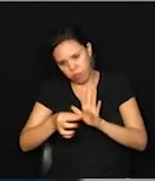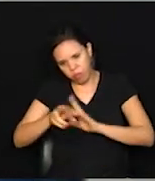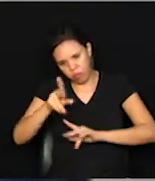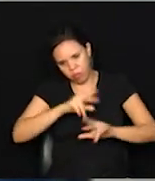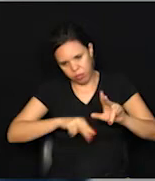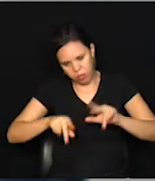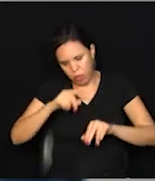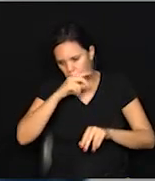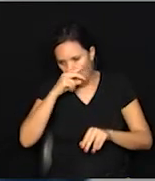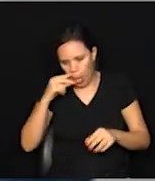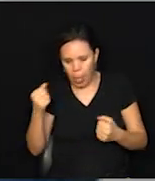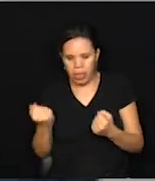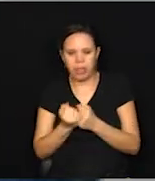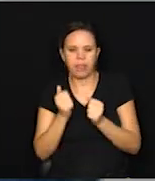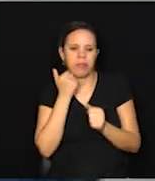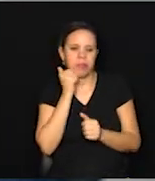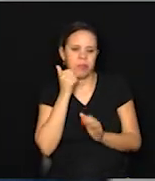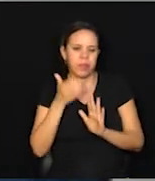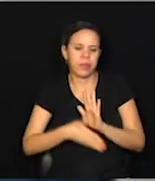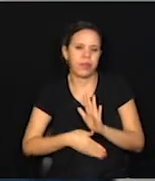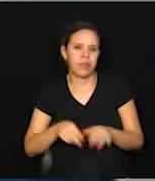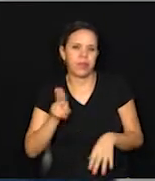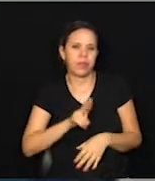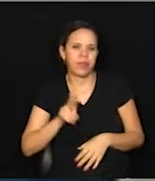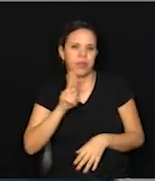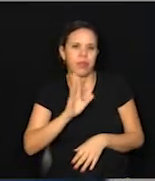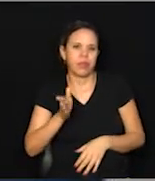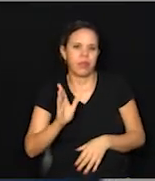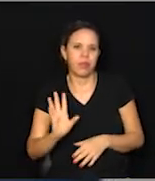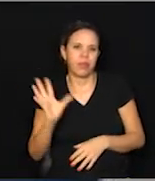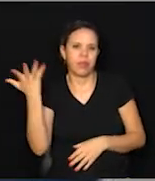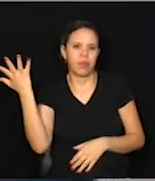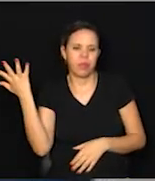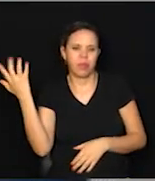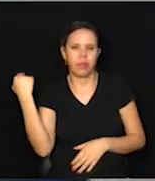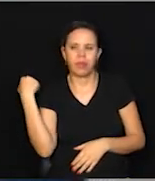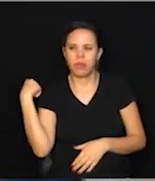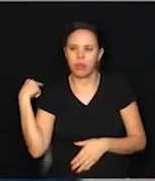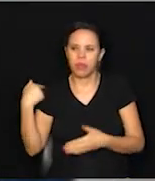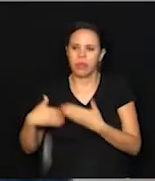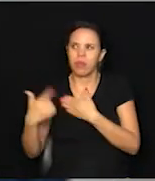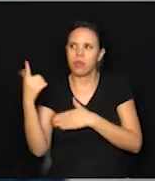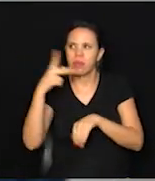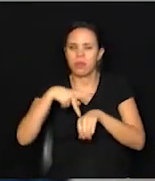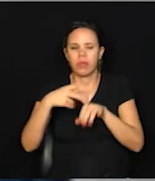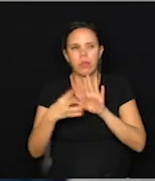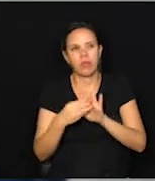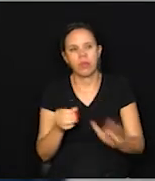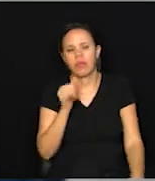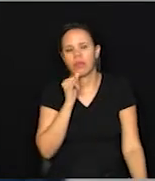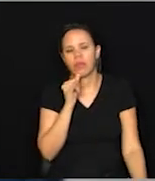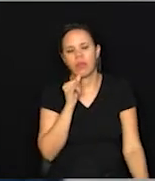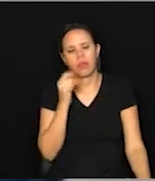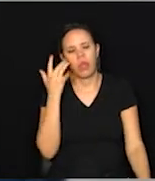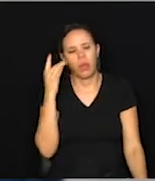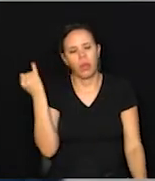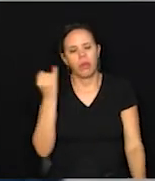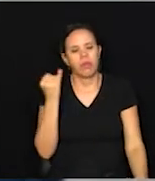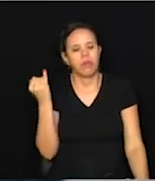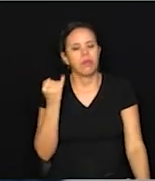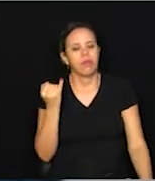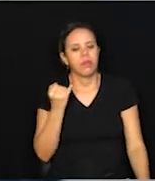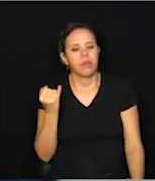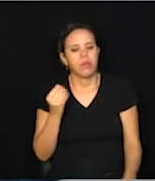com respaldo científico e usando o que já aconteceu com antecedência em outros países, que eu acho extremamente importante esse